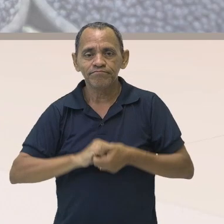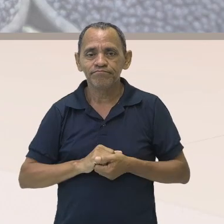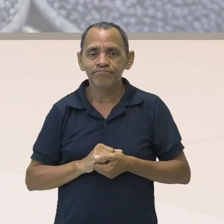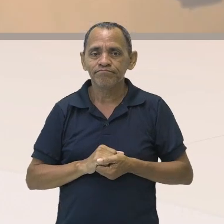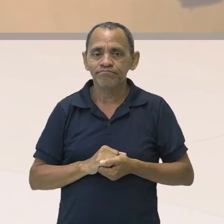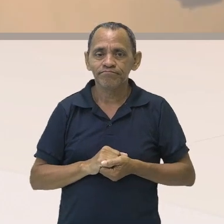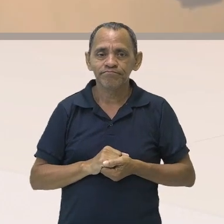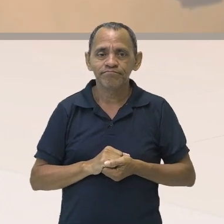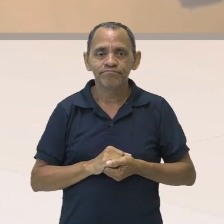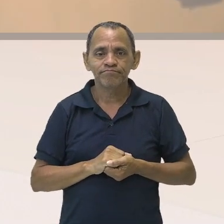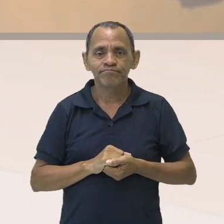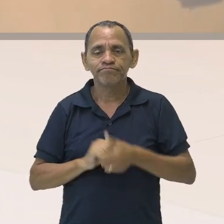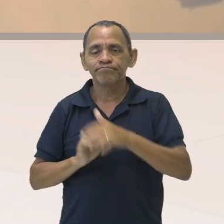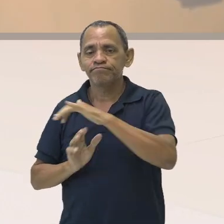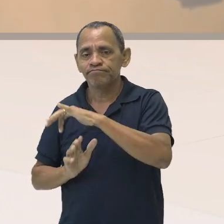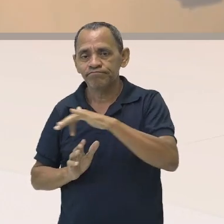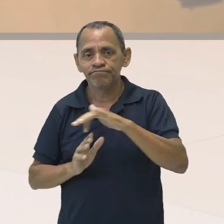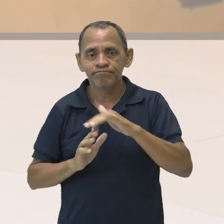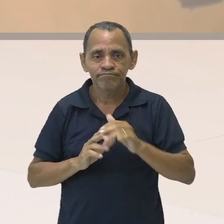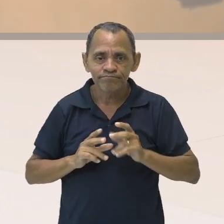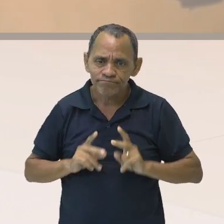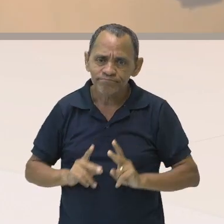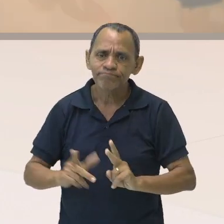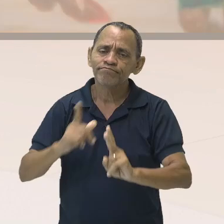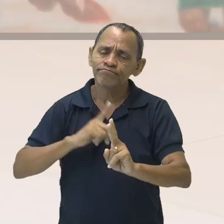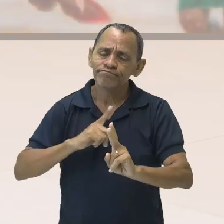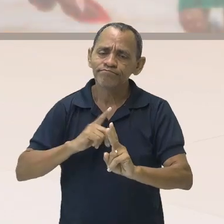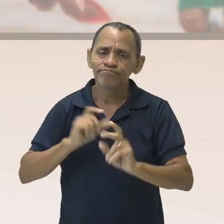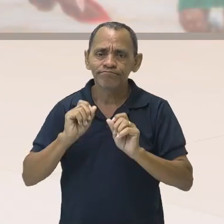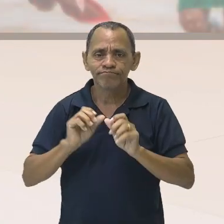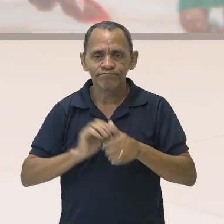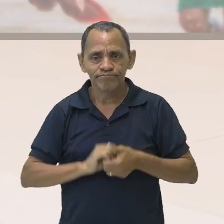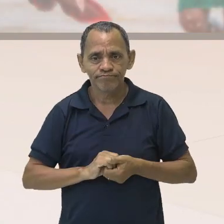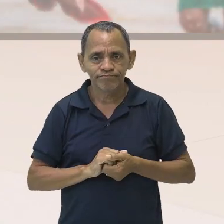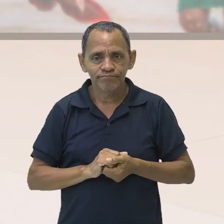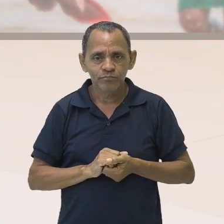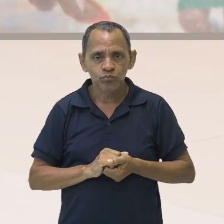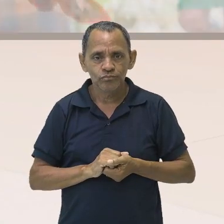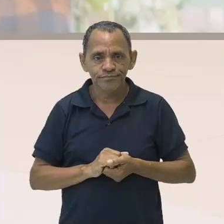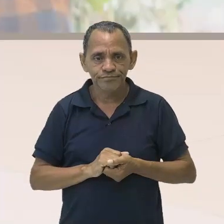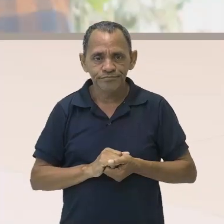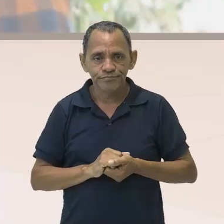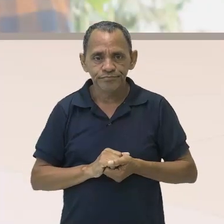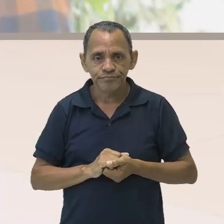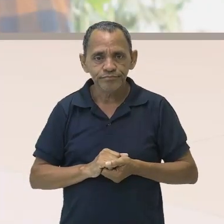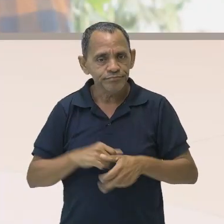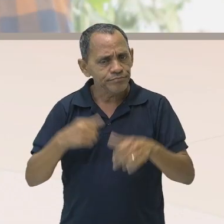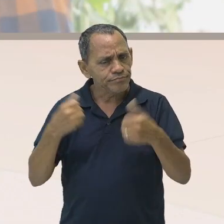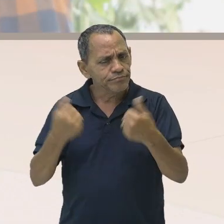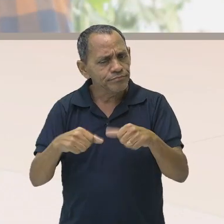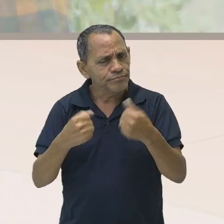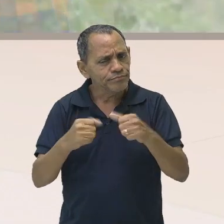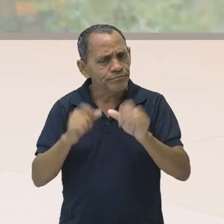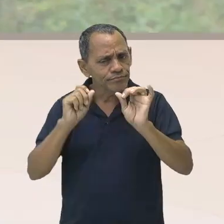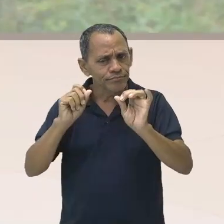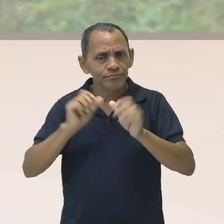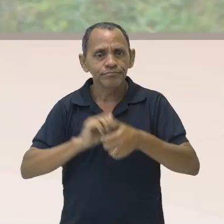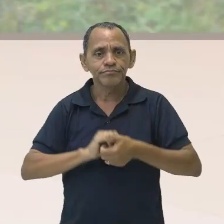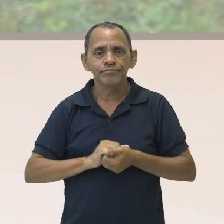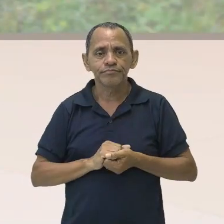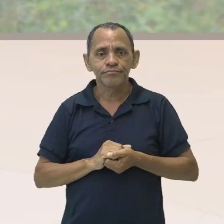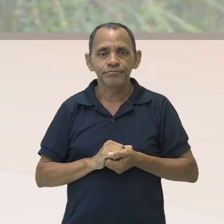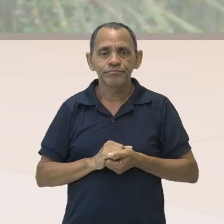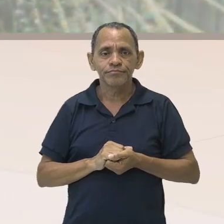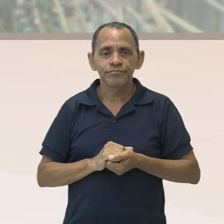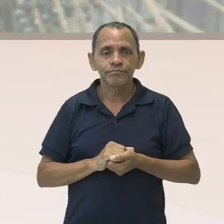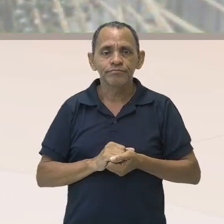continuar, pessoal? A gente tem, então, essa situação ali, né, da necessidade,